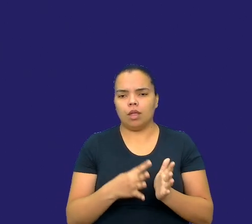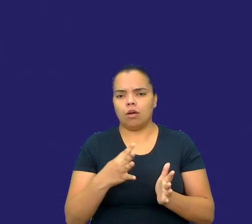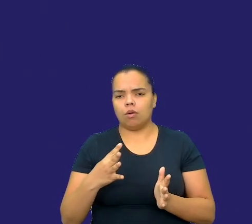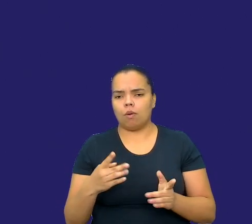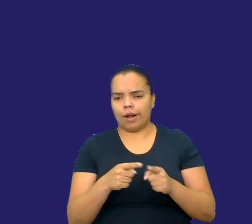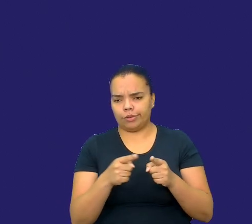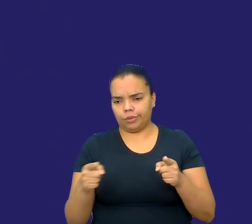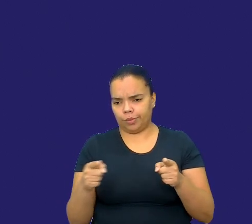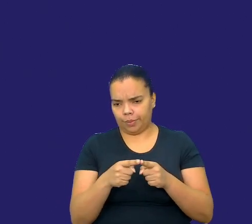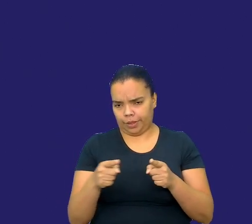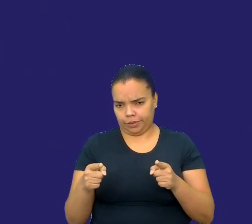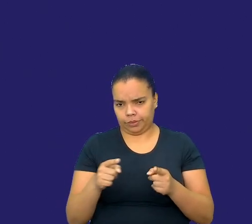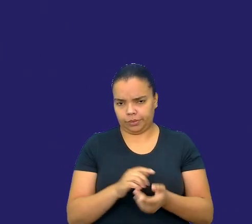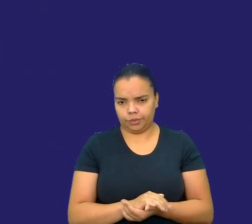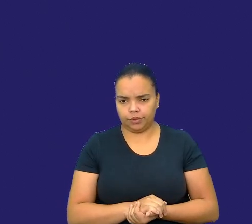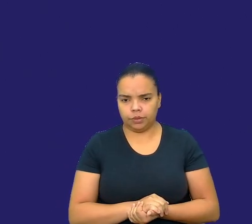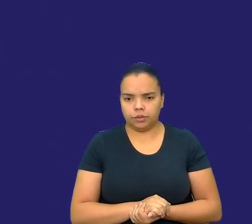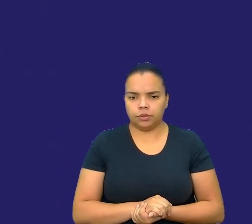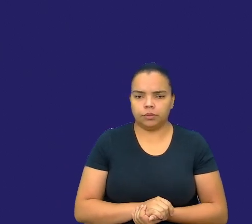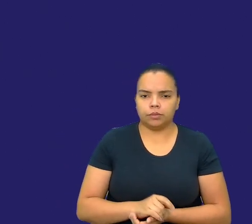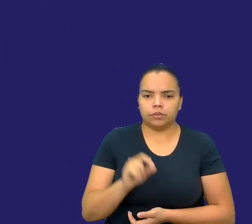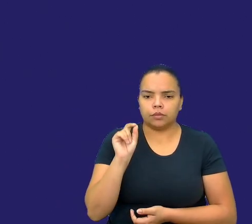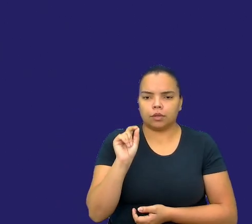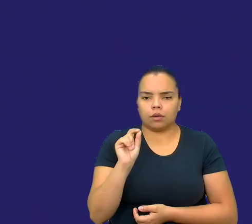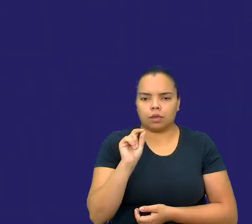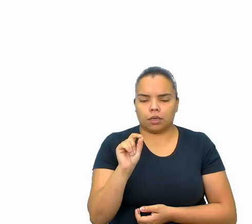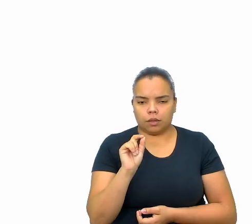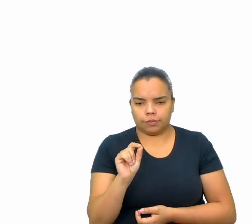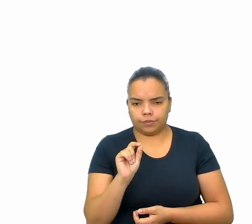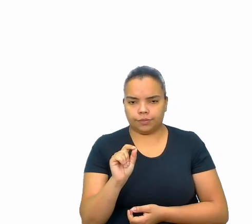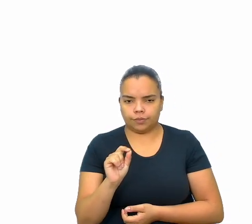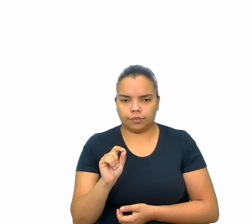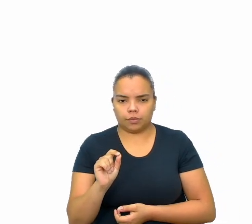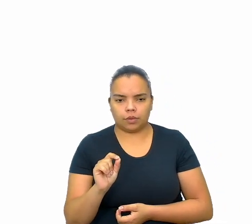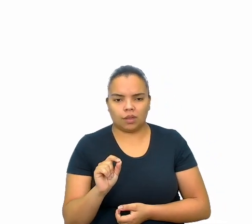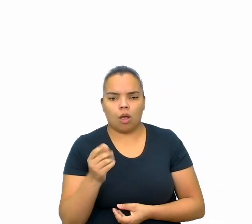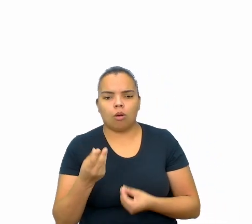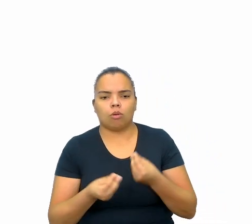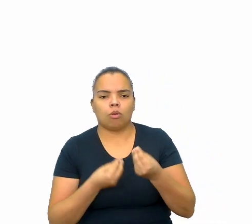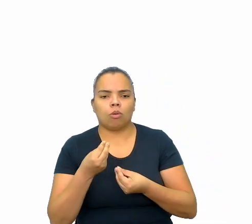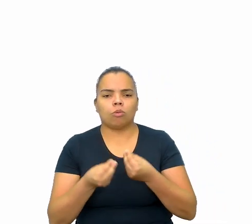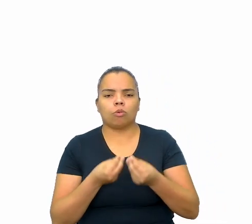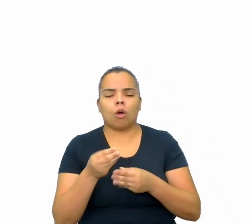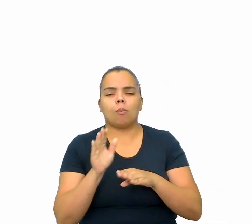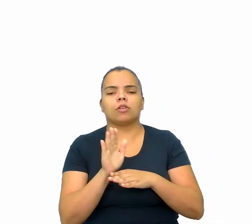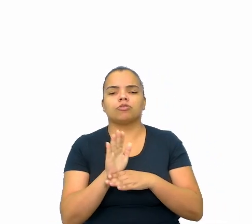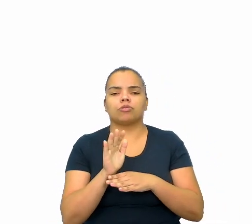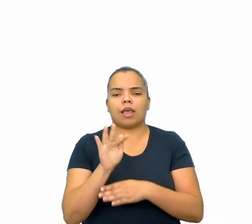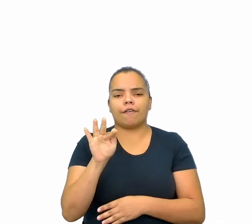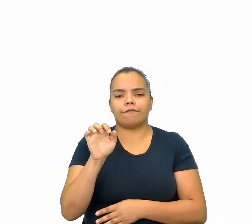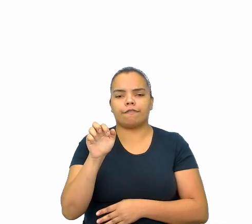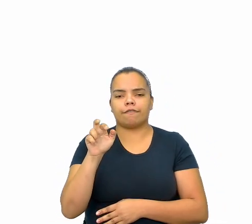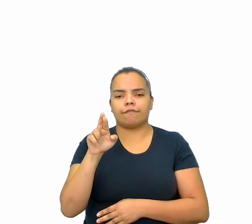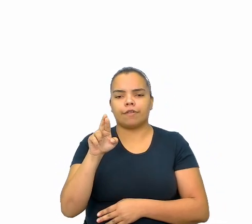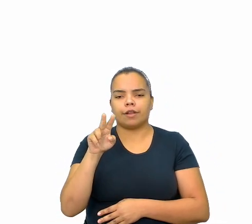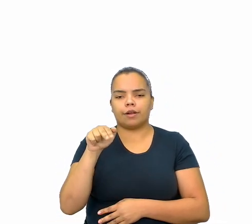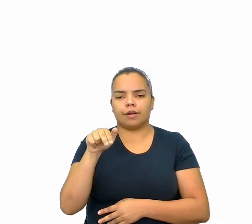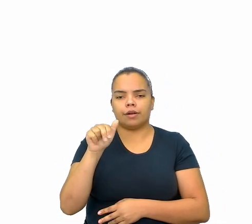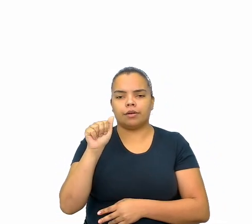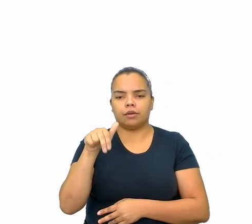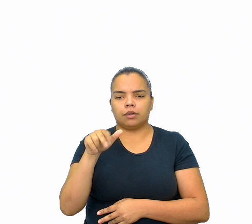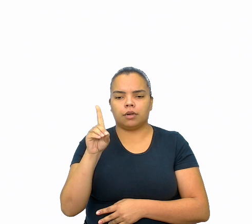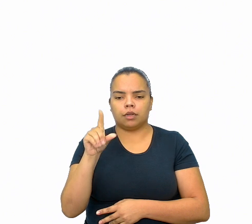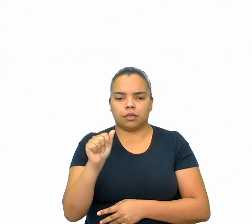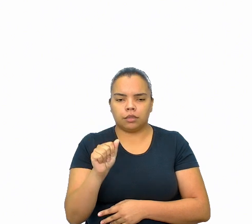aqui algumas possibilidades de intervenção. Então, o que eu posso fazer com a Fernanda, né? Se ela já